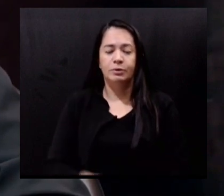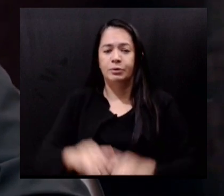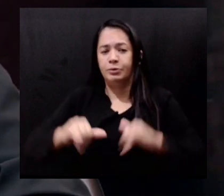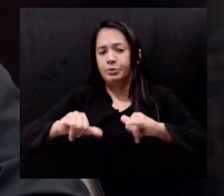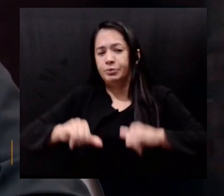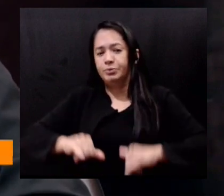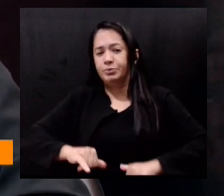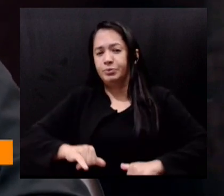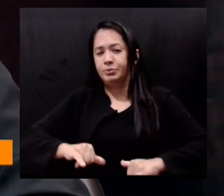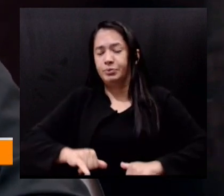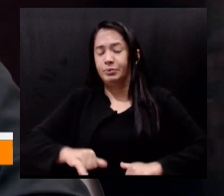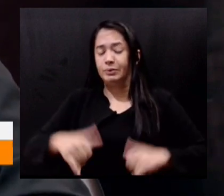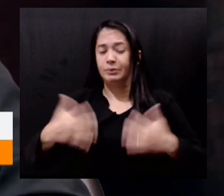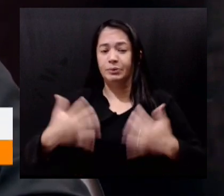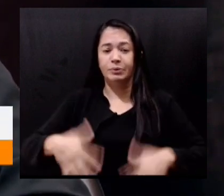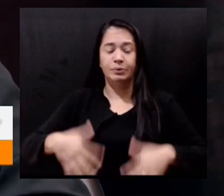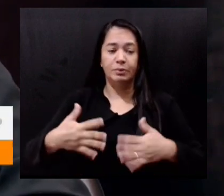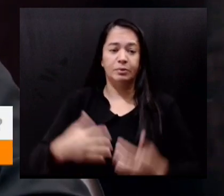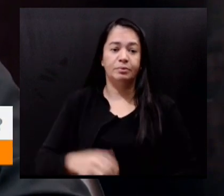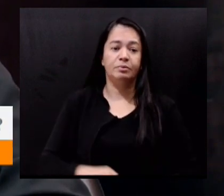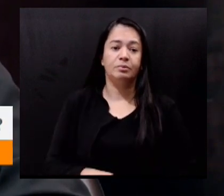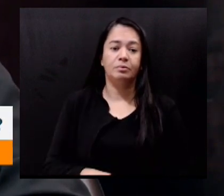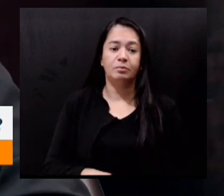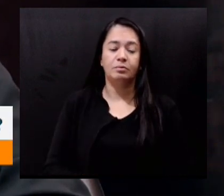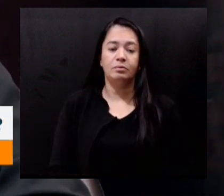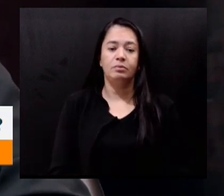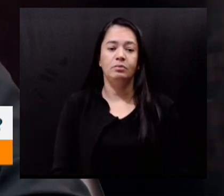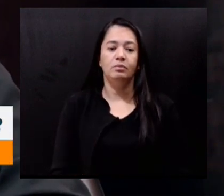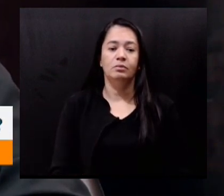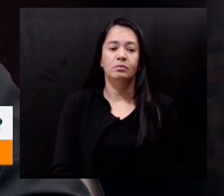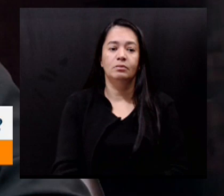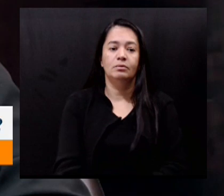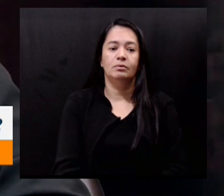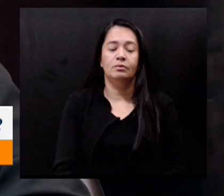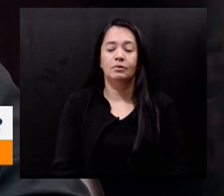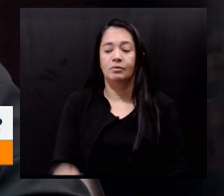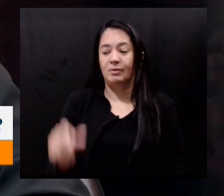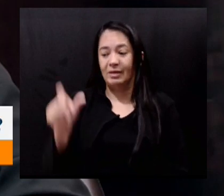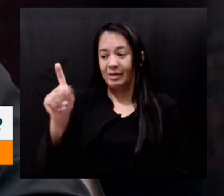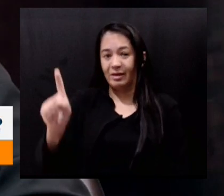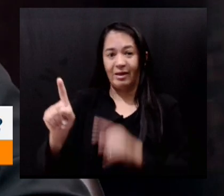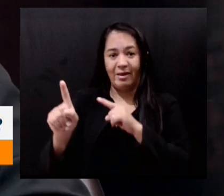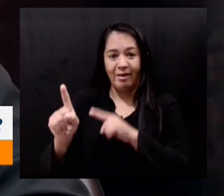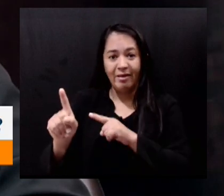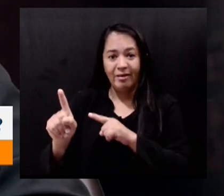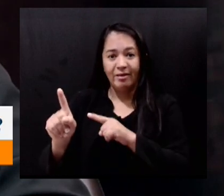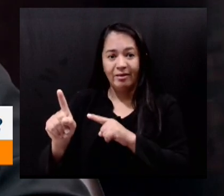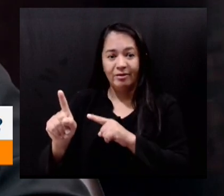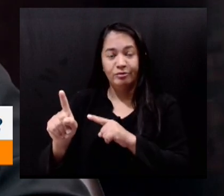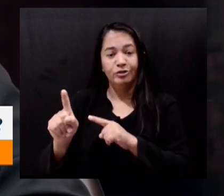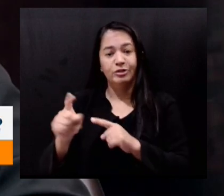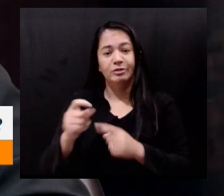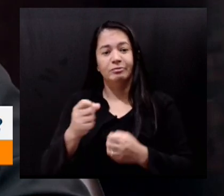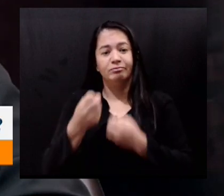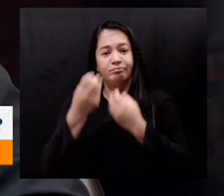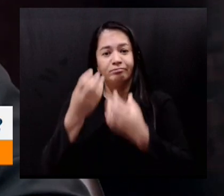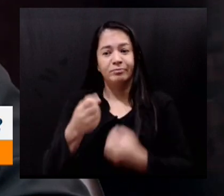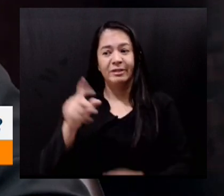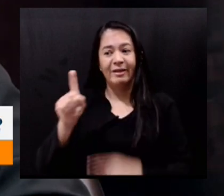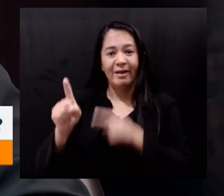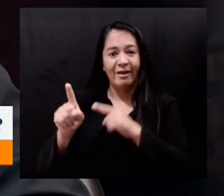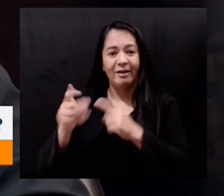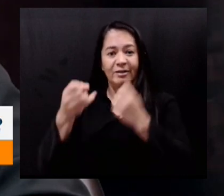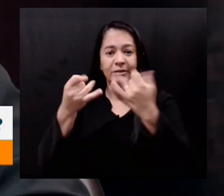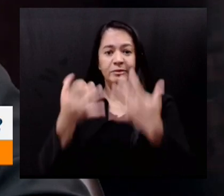intenso. E aí, no caso da Carol Conká, tem relatos onde ela fala de